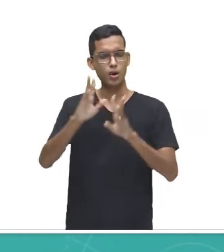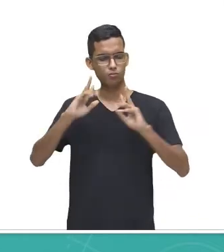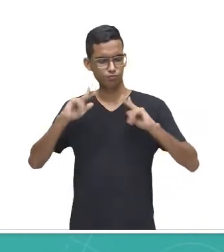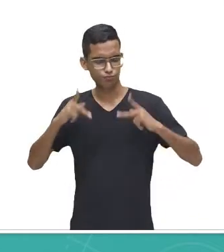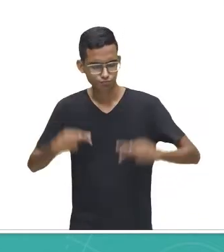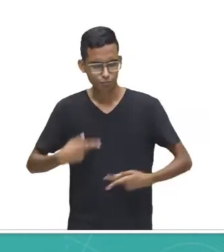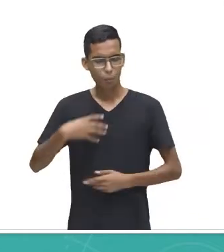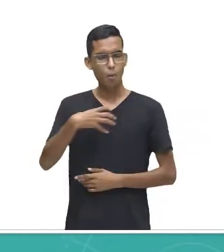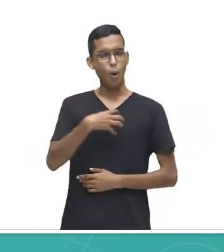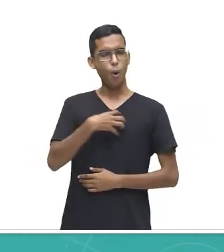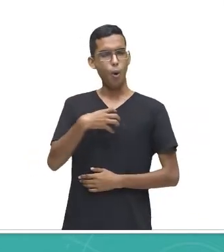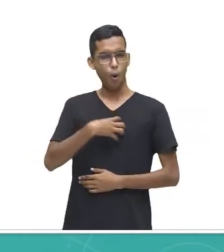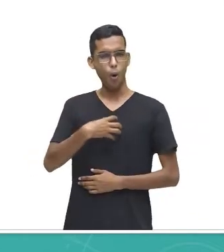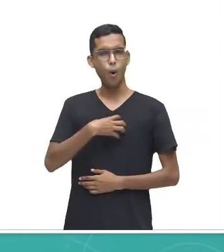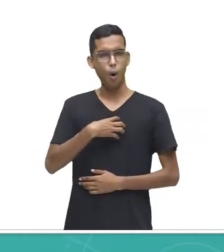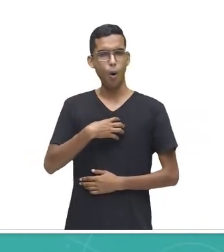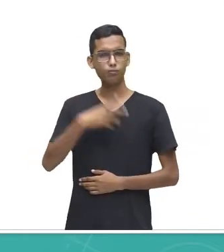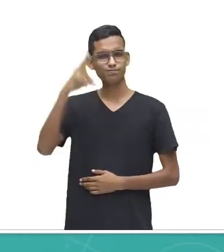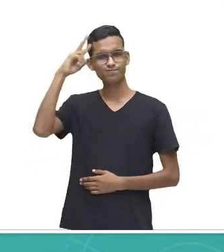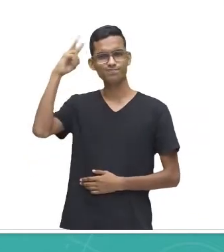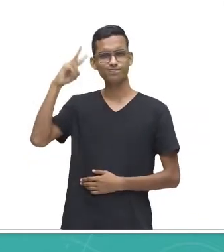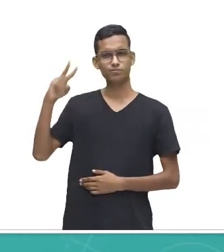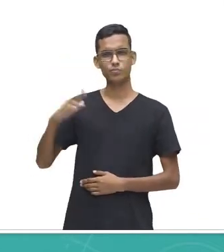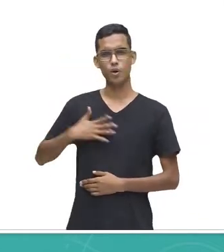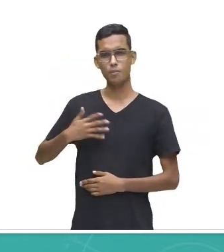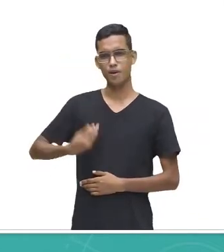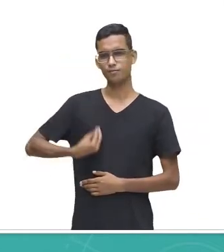E sempre vai ser um padrão